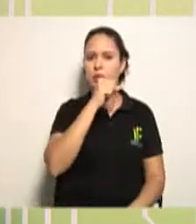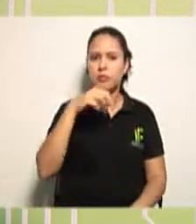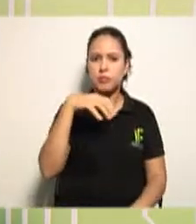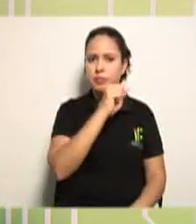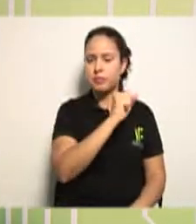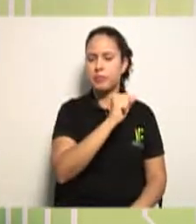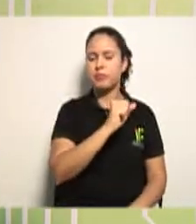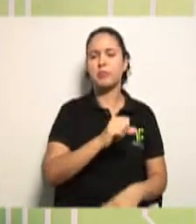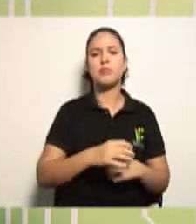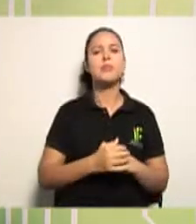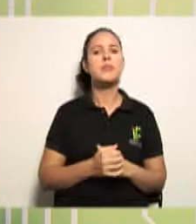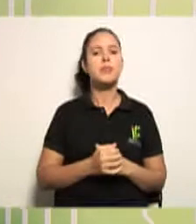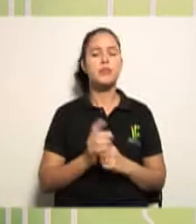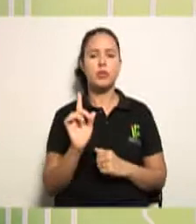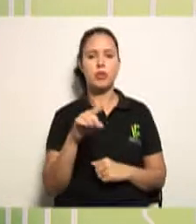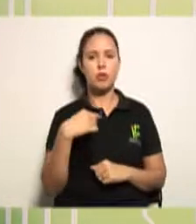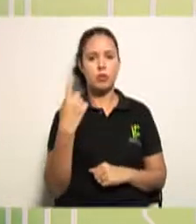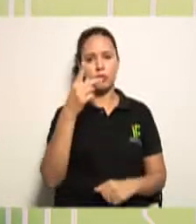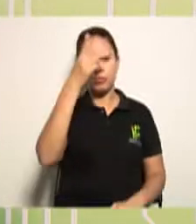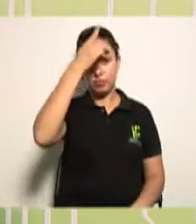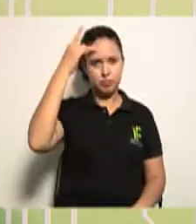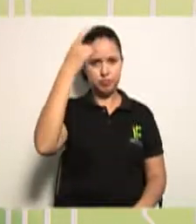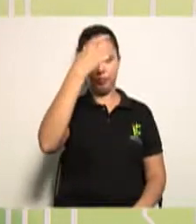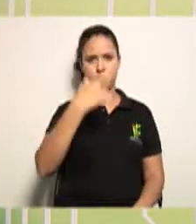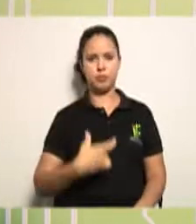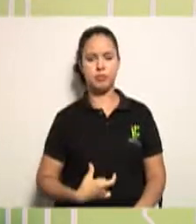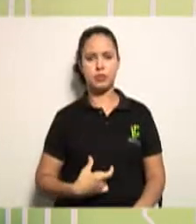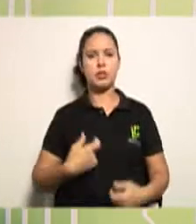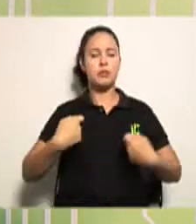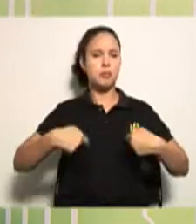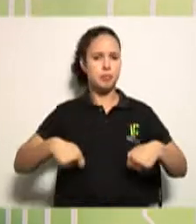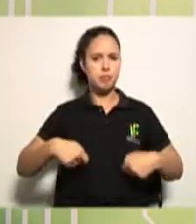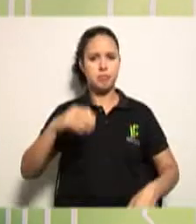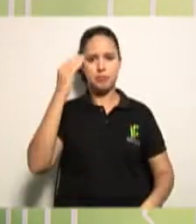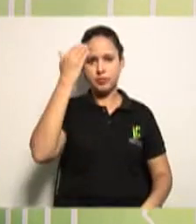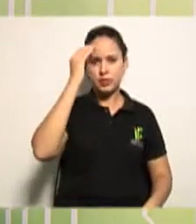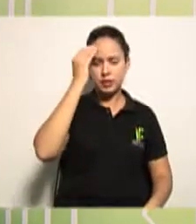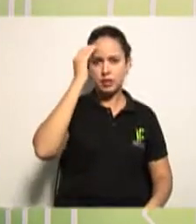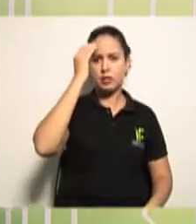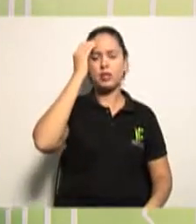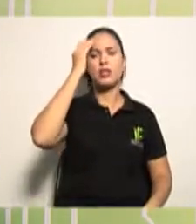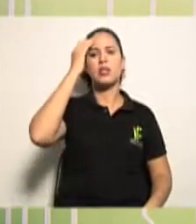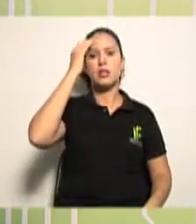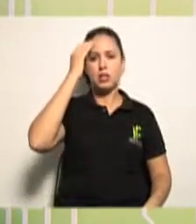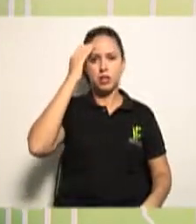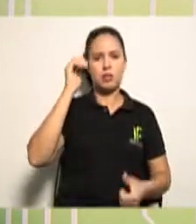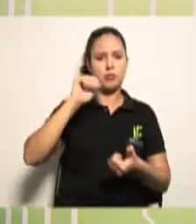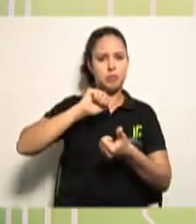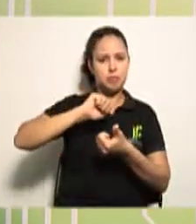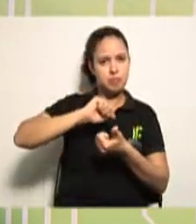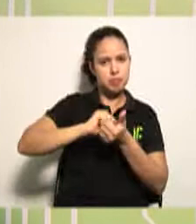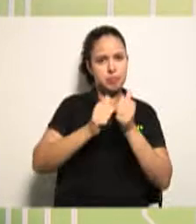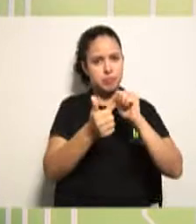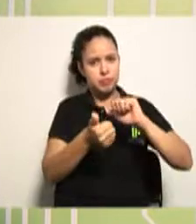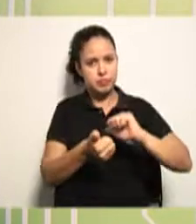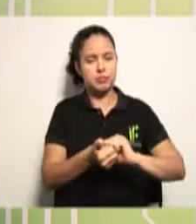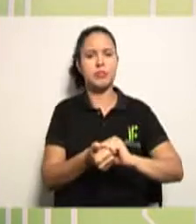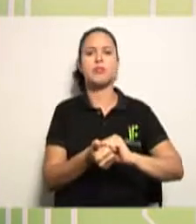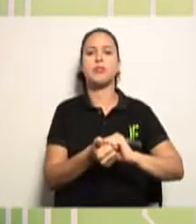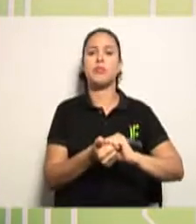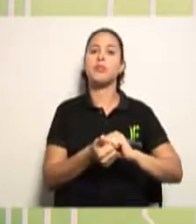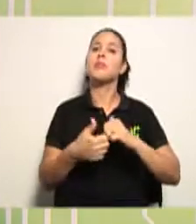E nós, enquanto pessoas, nós precisamos entender essas mudanças para nos adaptar a elas. Imagina